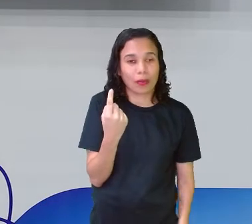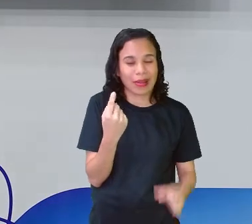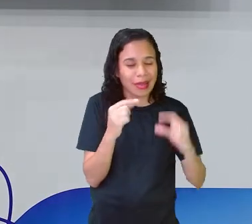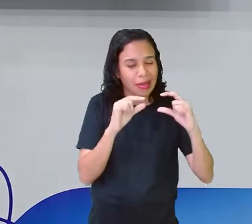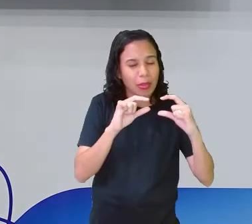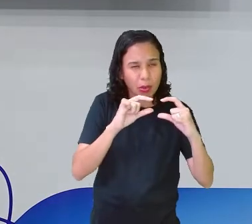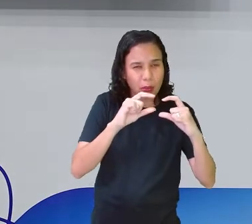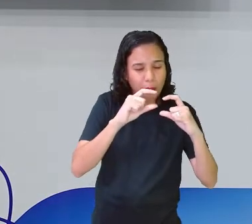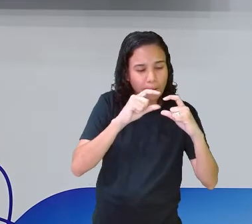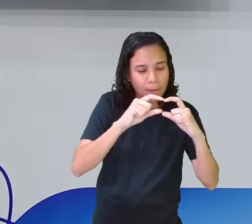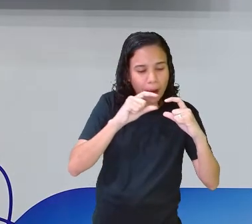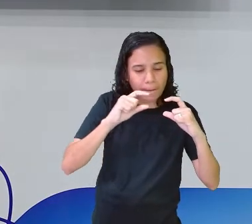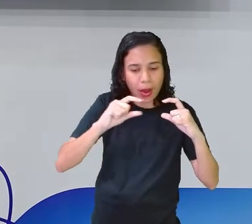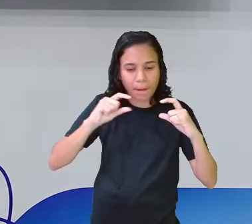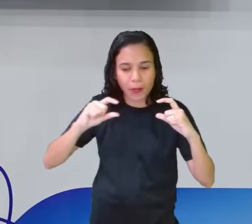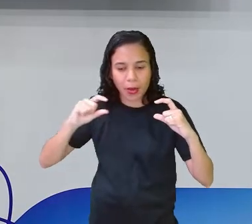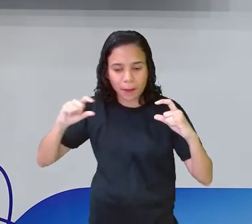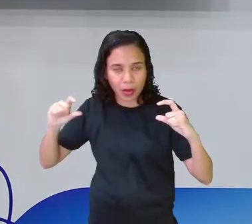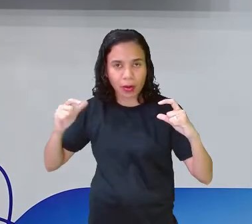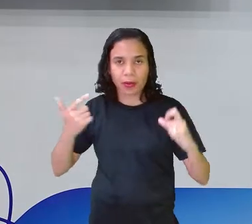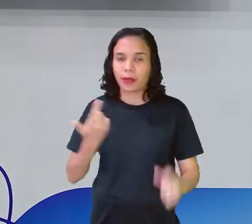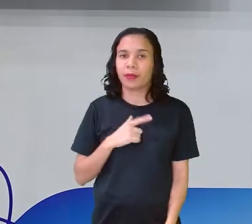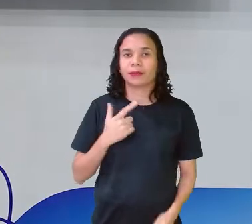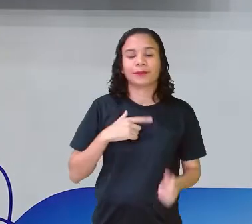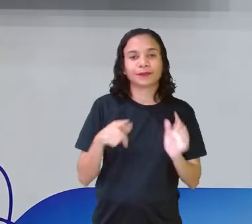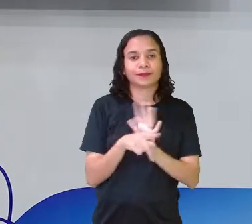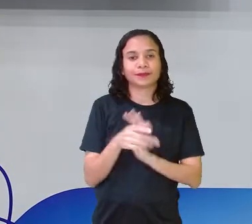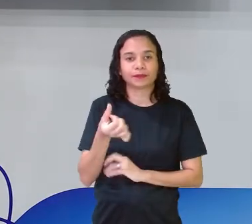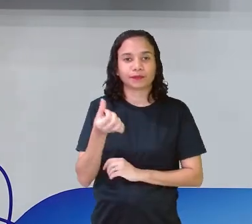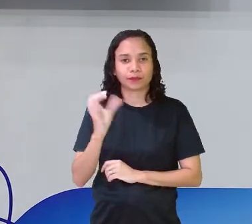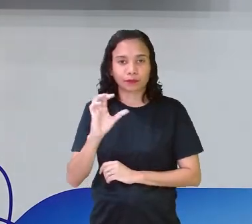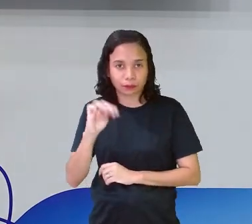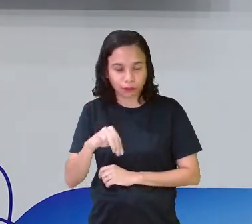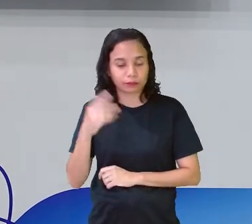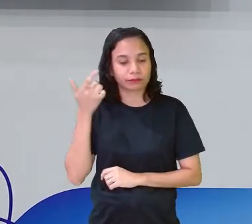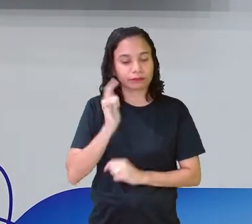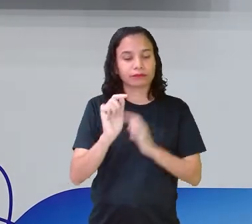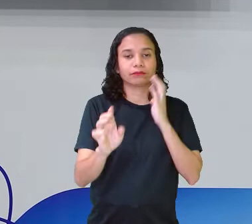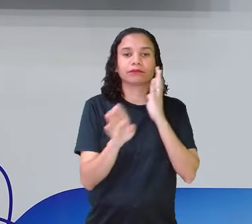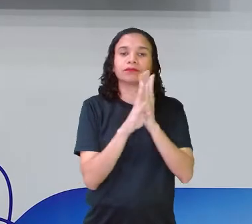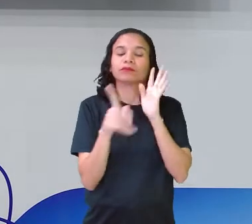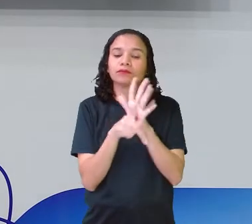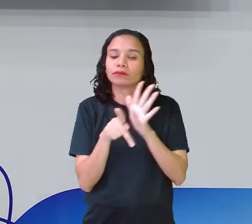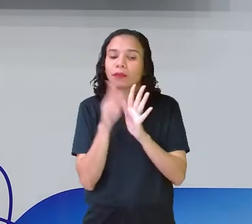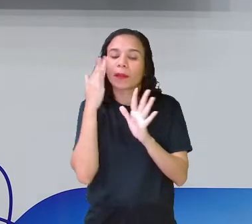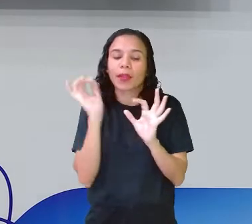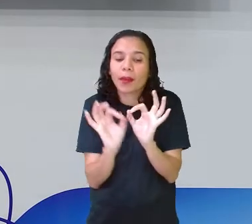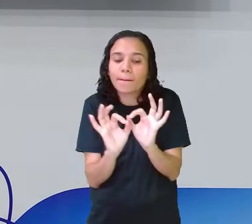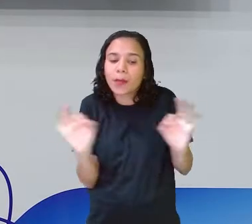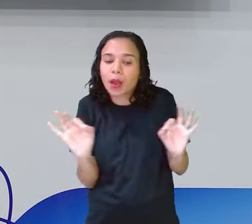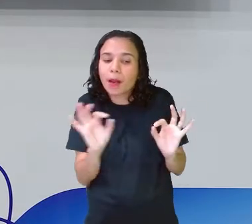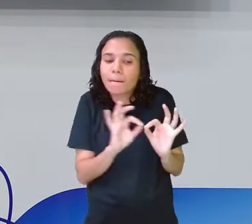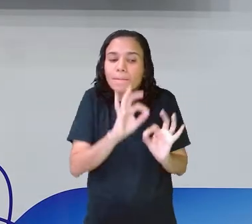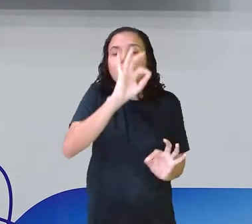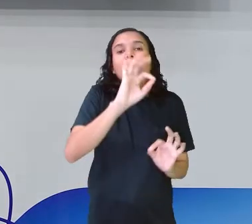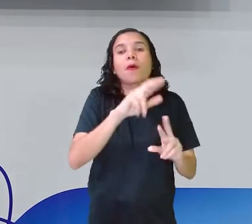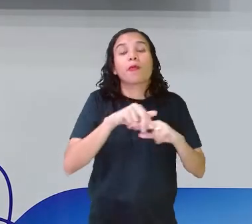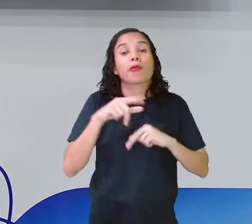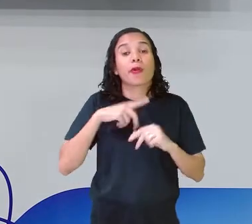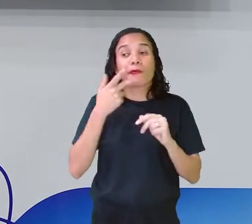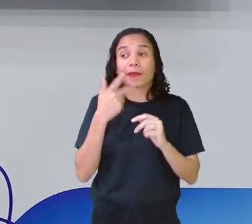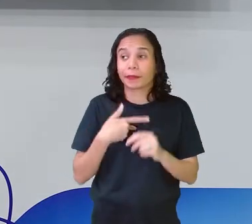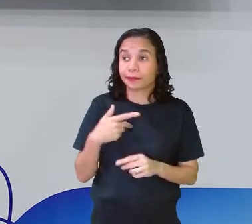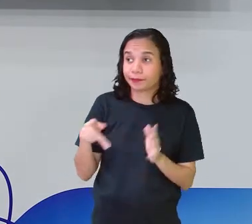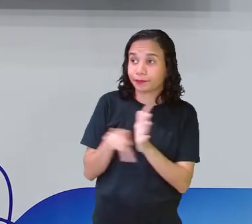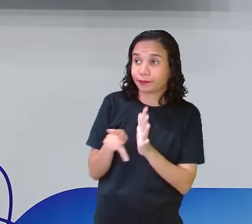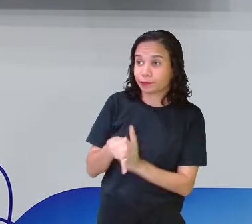Se não tivesse esses 6 centímetros, eu conseguiria encontrar o tamanho do meu quadrado, porque ele está me dizendo